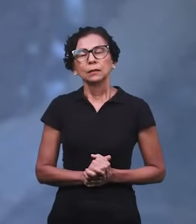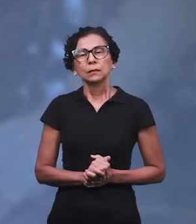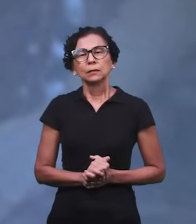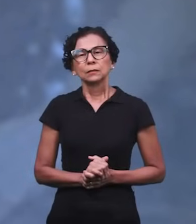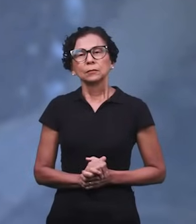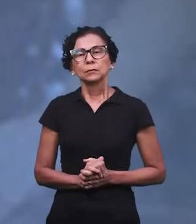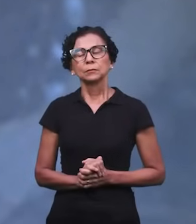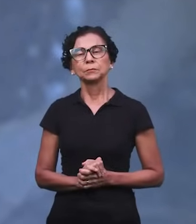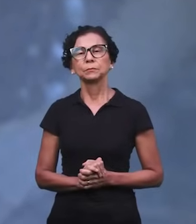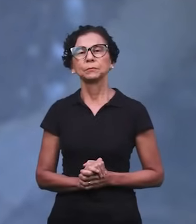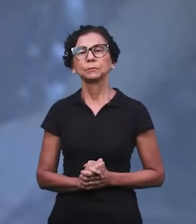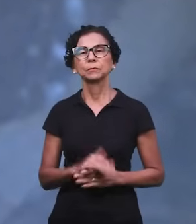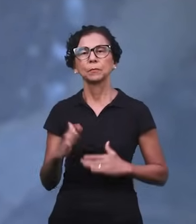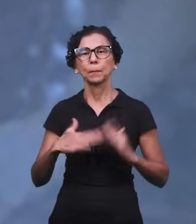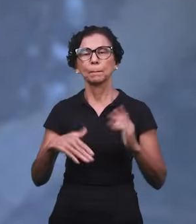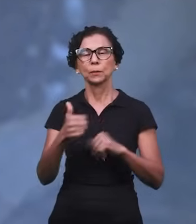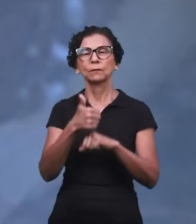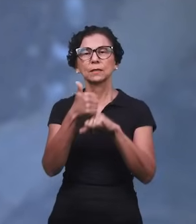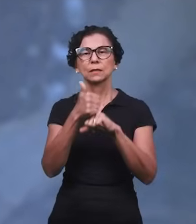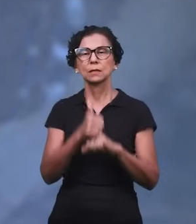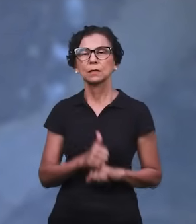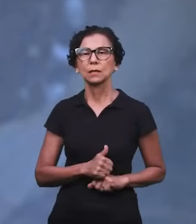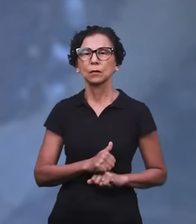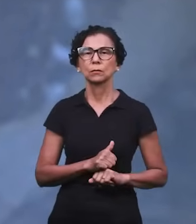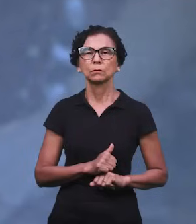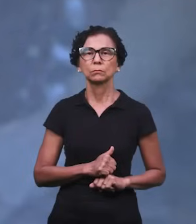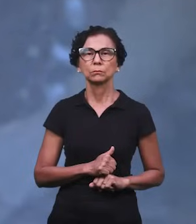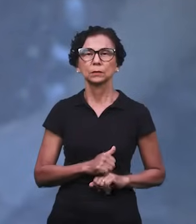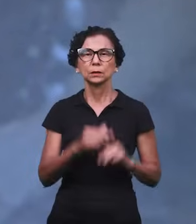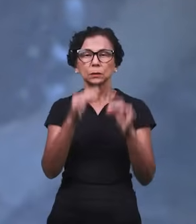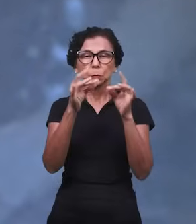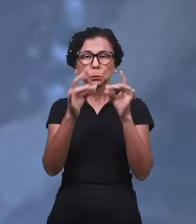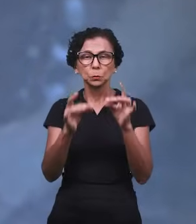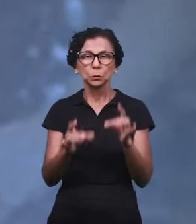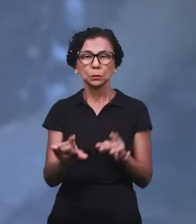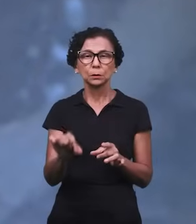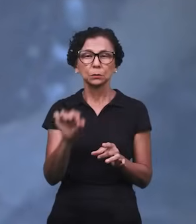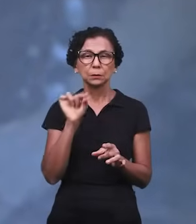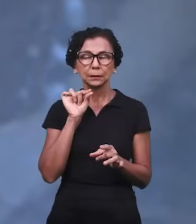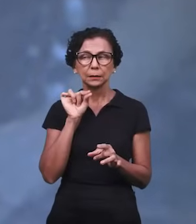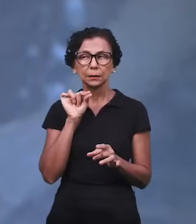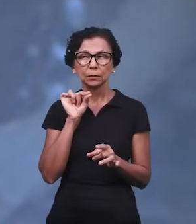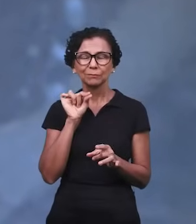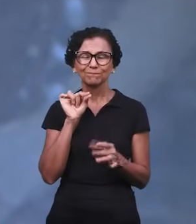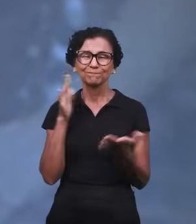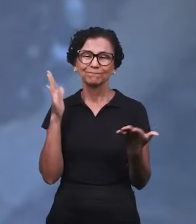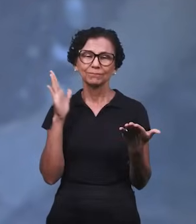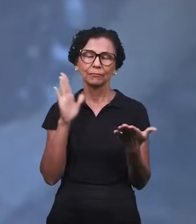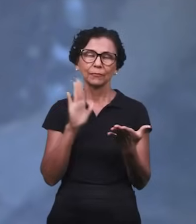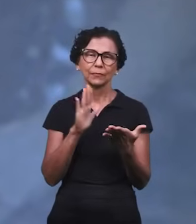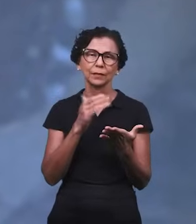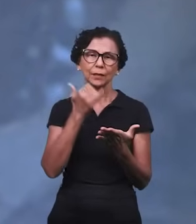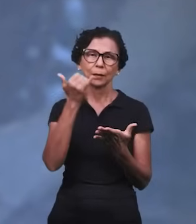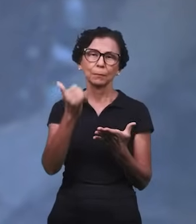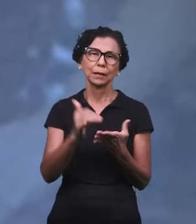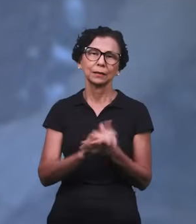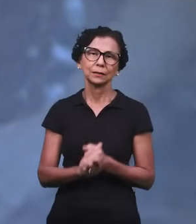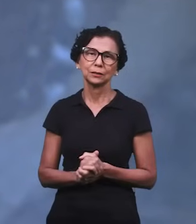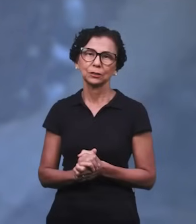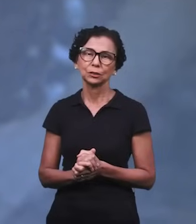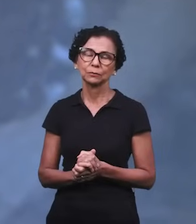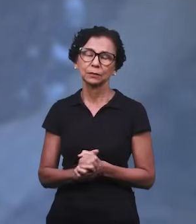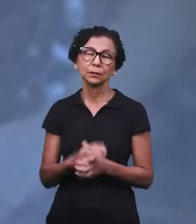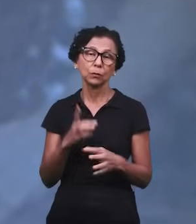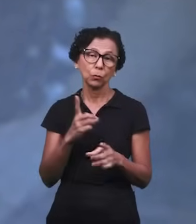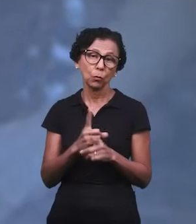uma profissão, determinada profissão que já foi escolhida com muito critério por você mesmo, você encontrar um caminho que seja um